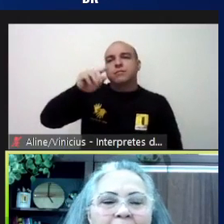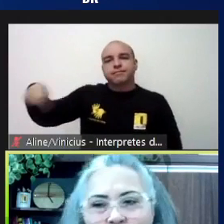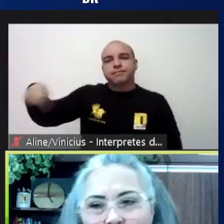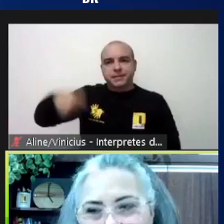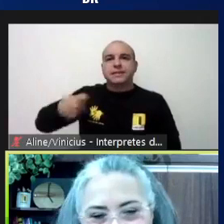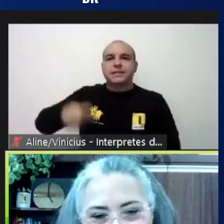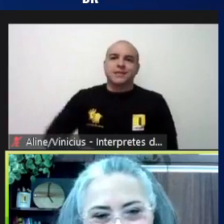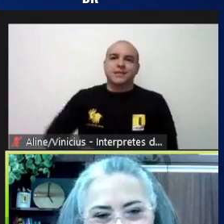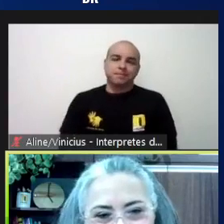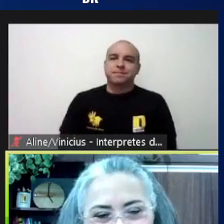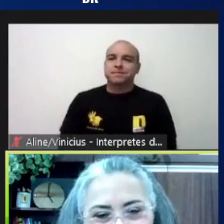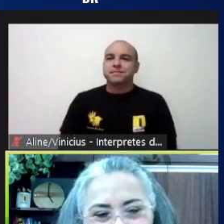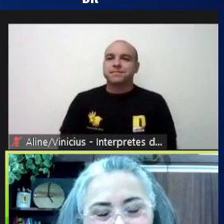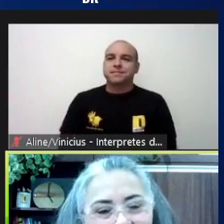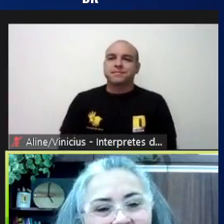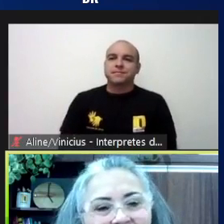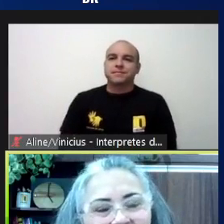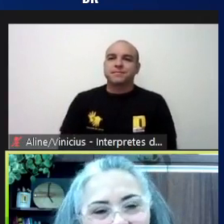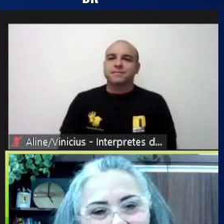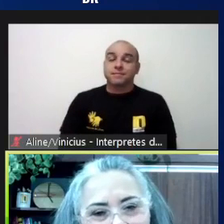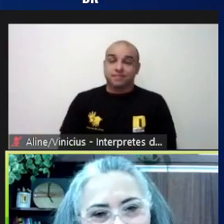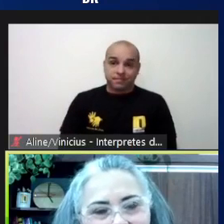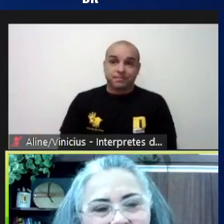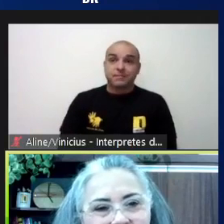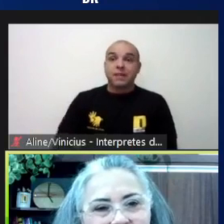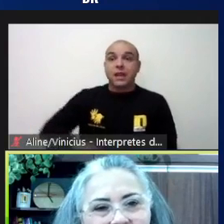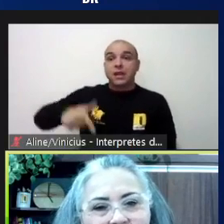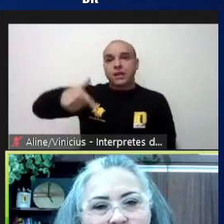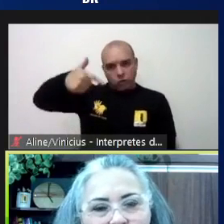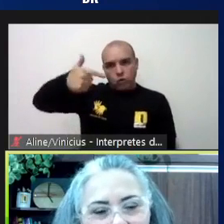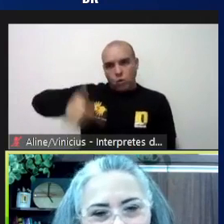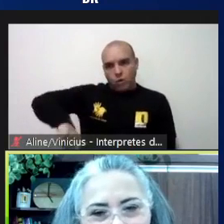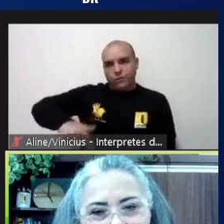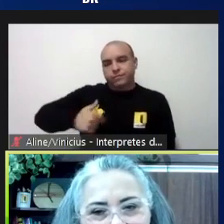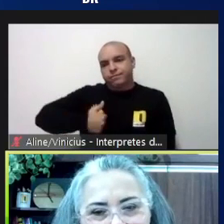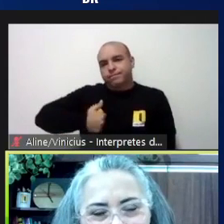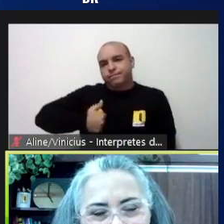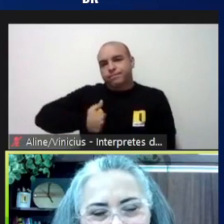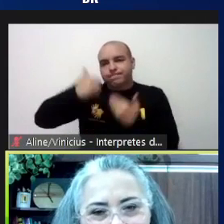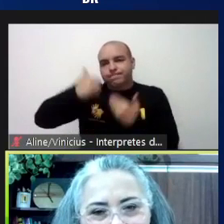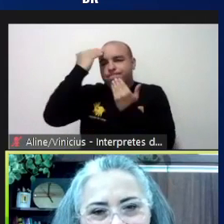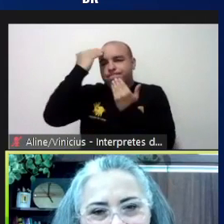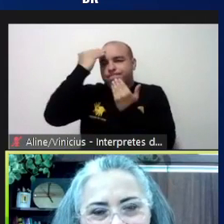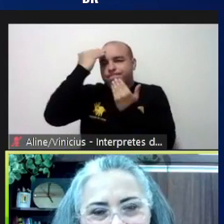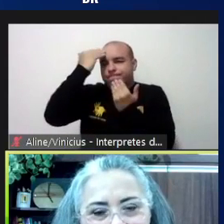Bom, eu quero agradecer demais a oportunidade